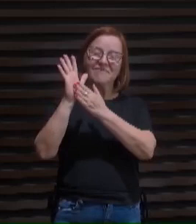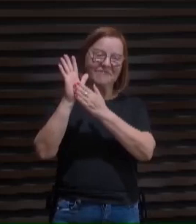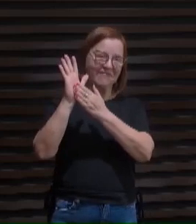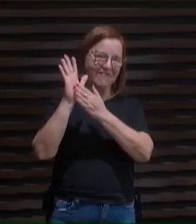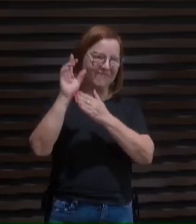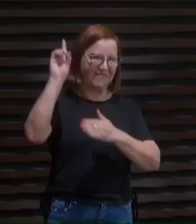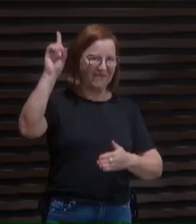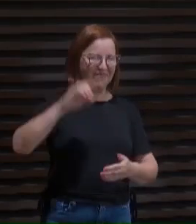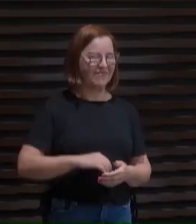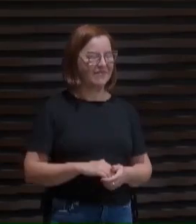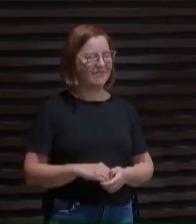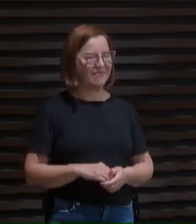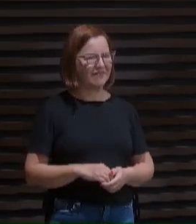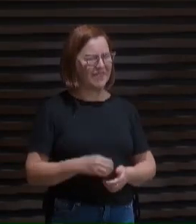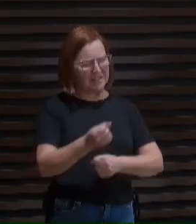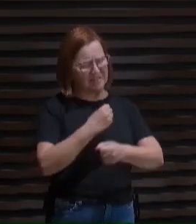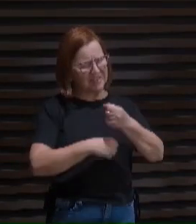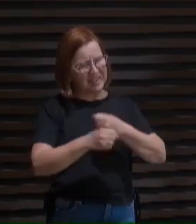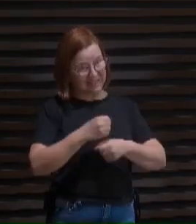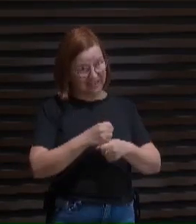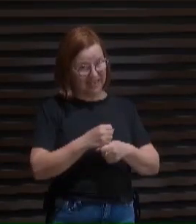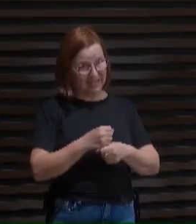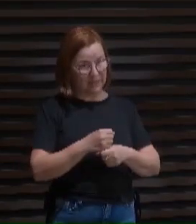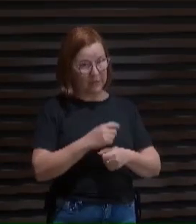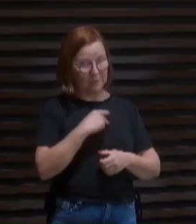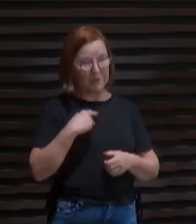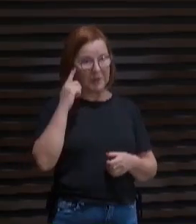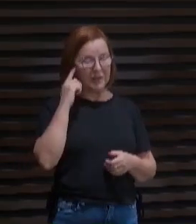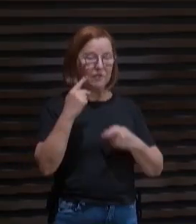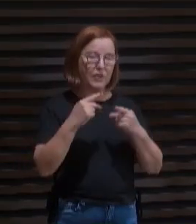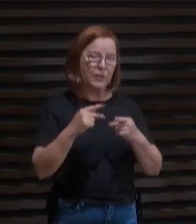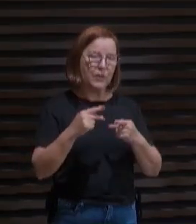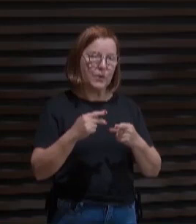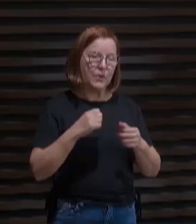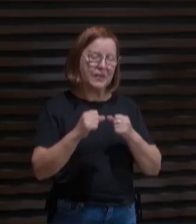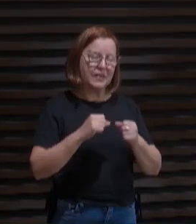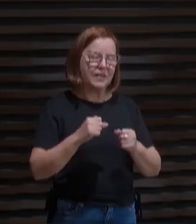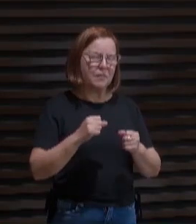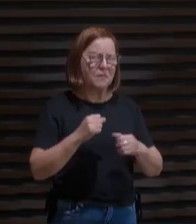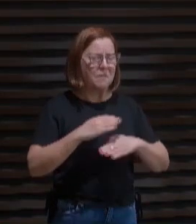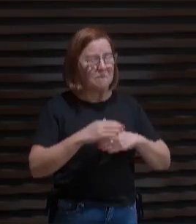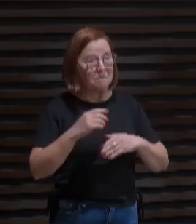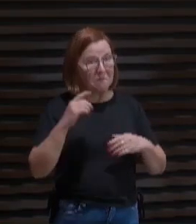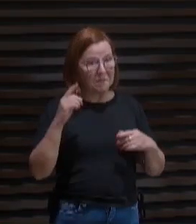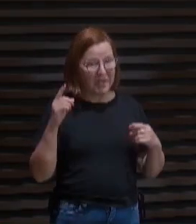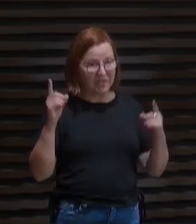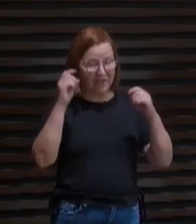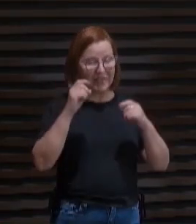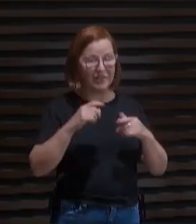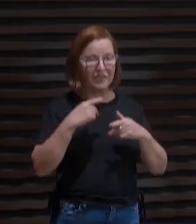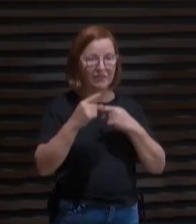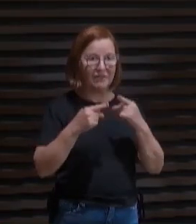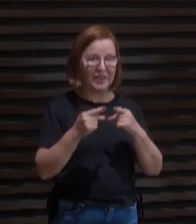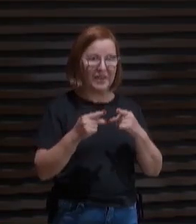Há uns anos atrás o pastor Glenn disse que o salmo mais difícil da Bíblia é o Salmo 37:5, né? Entrega o teu caminho,